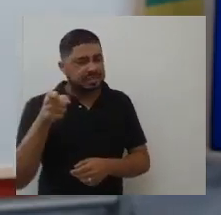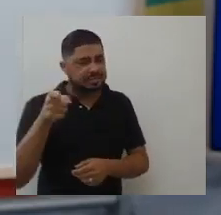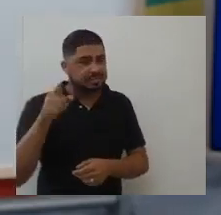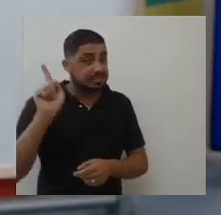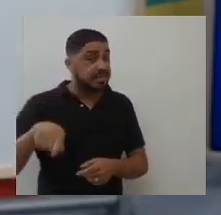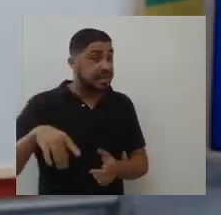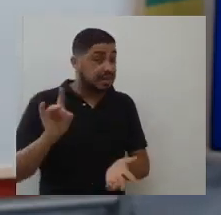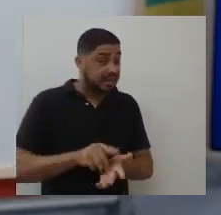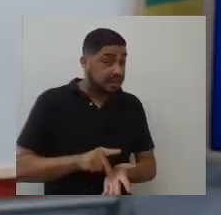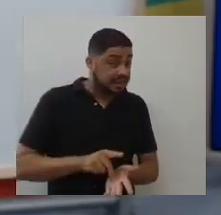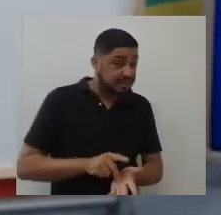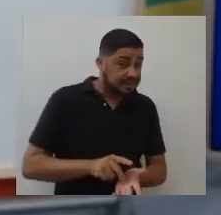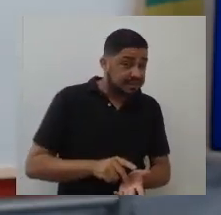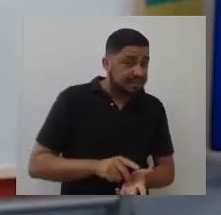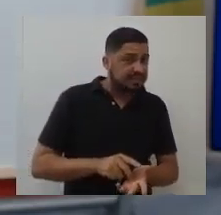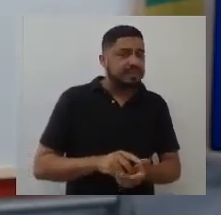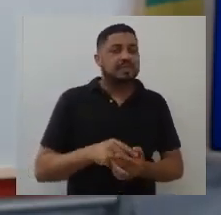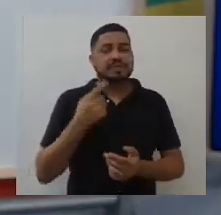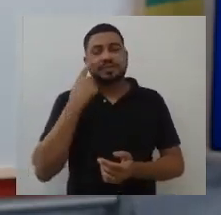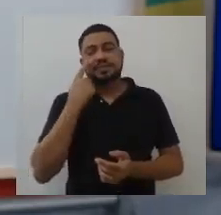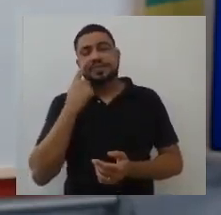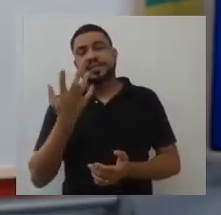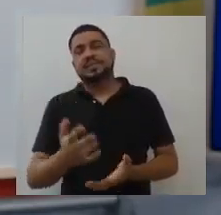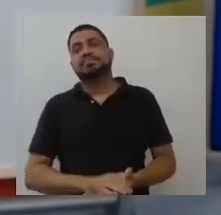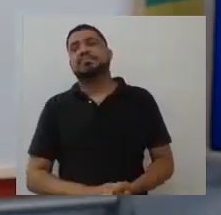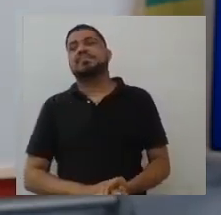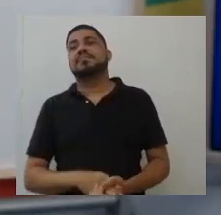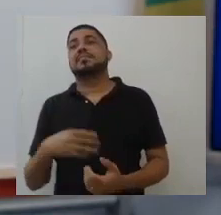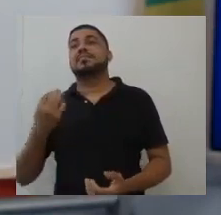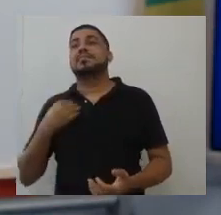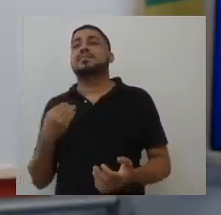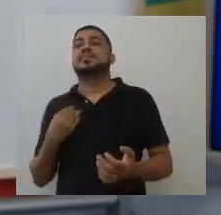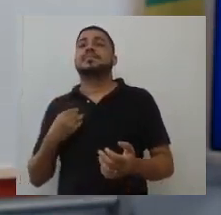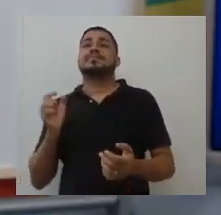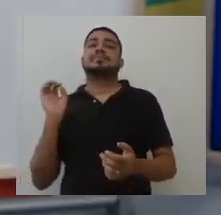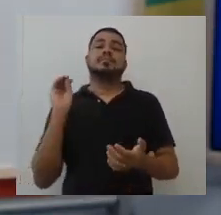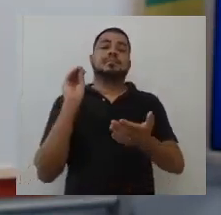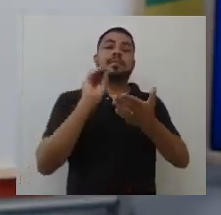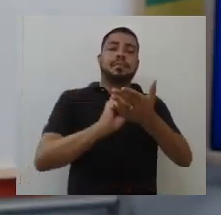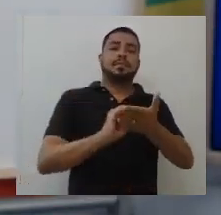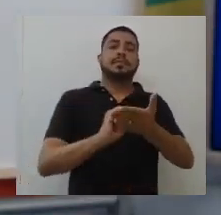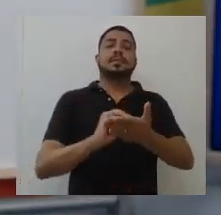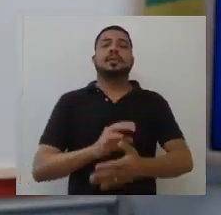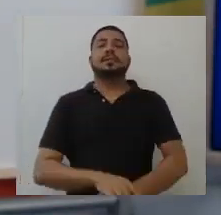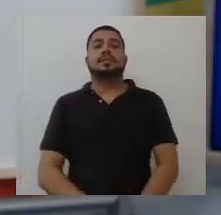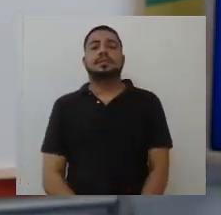é? Vamos descobrir? Então, ó, quando eu coloco pra vocês...